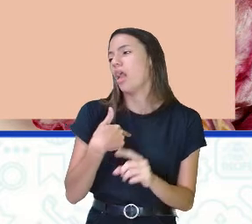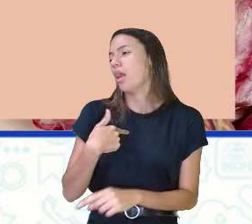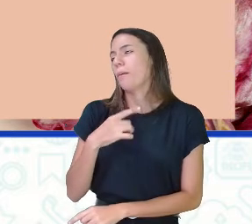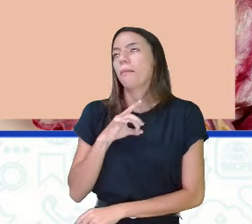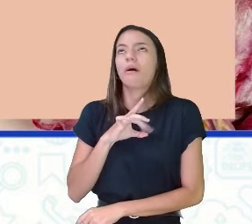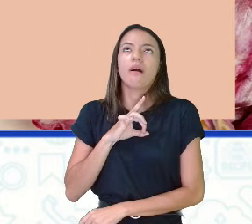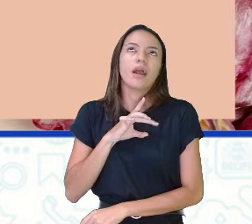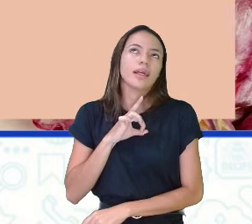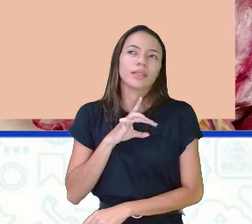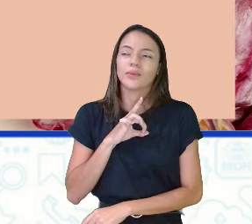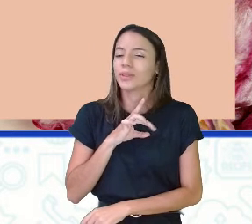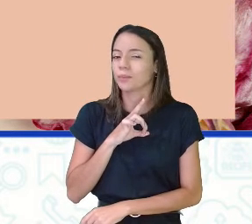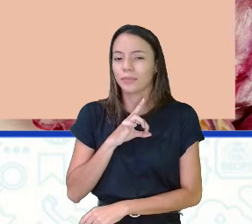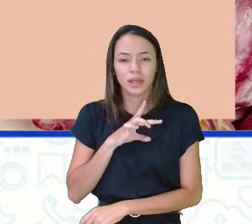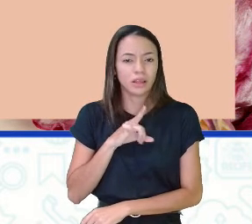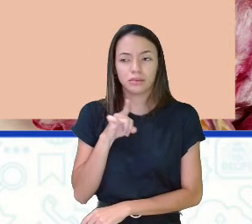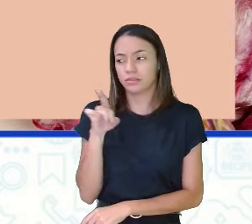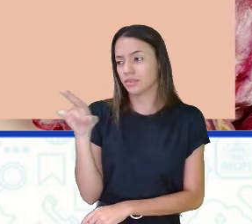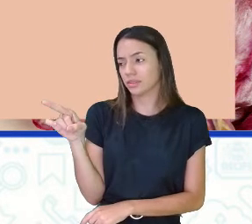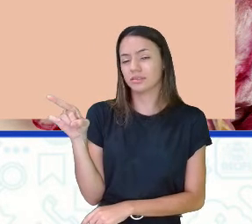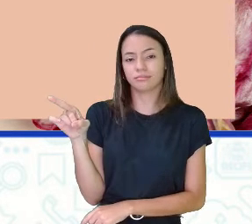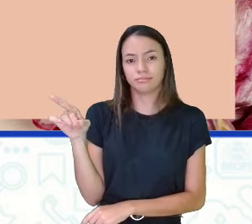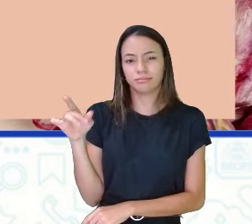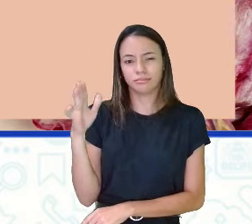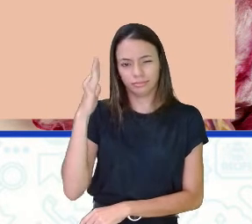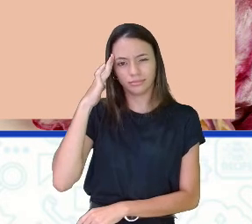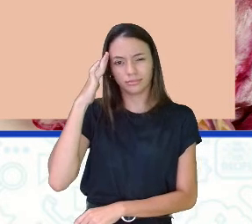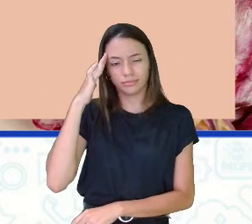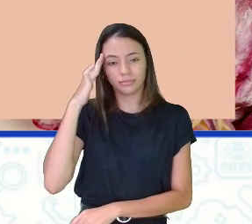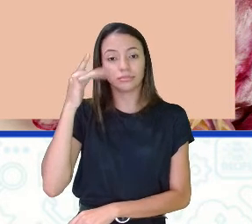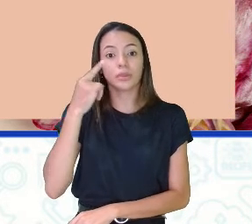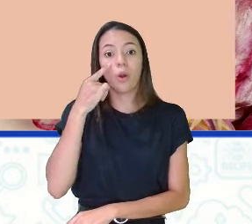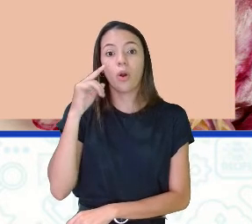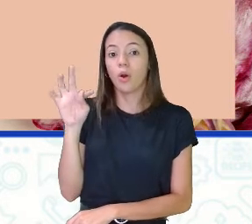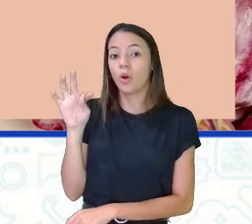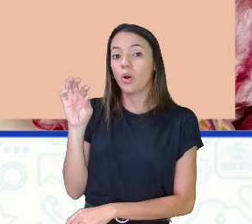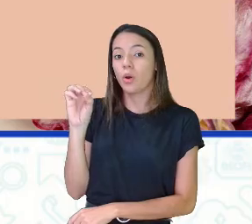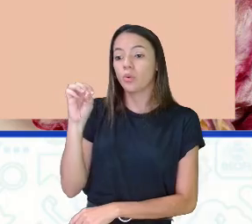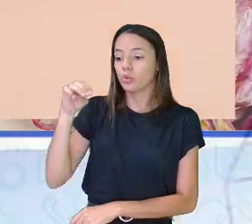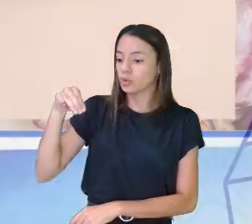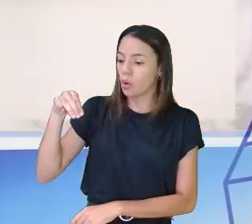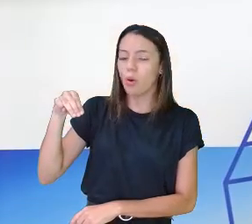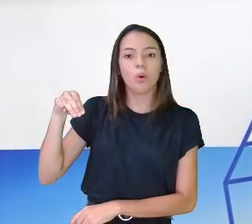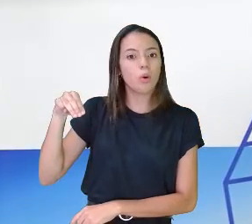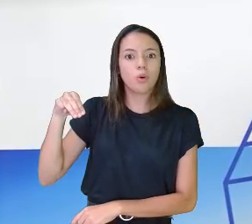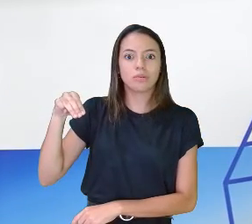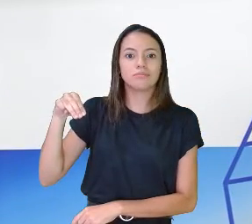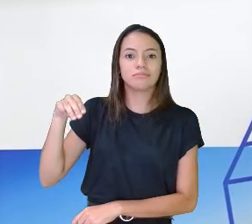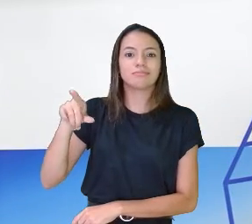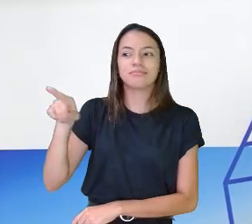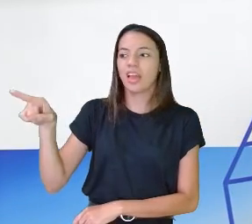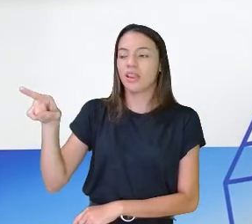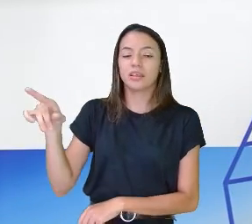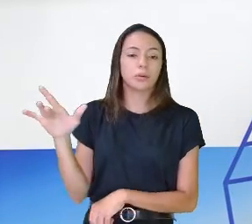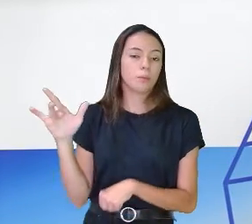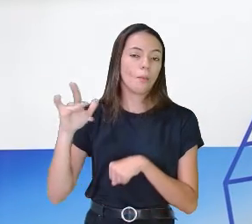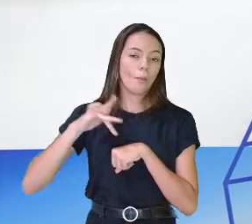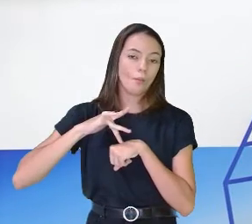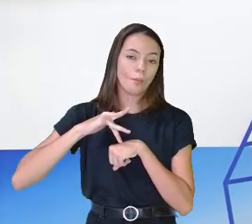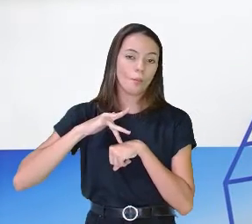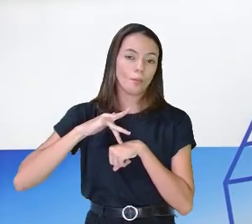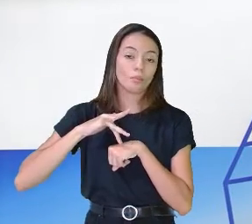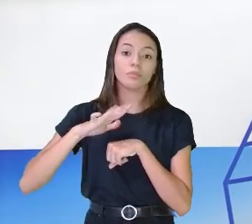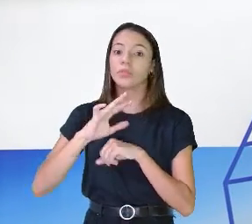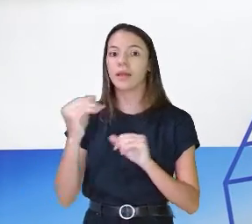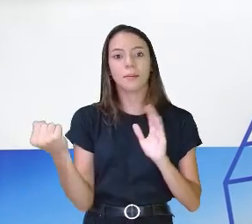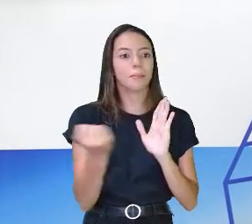eu estou morrendo de medo de você. Então, reparem que o tom, ele é quase um deboche. E aí marca